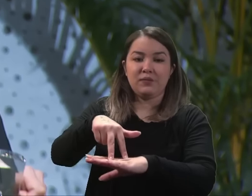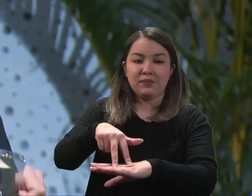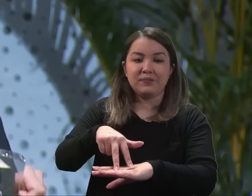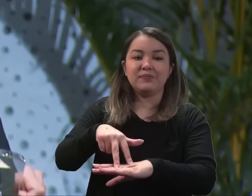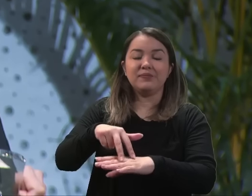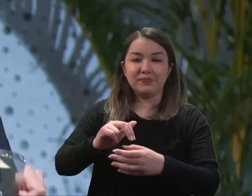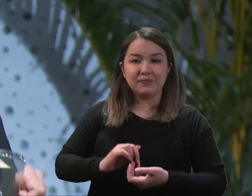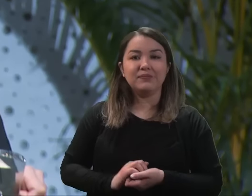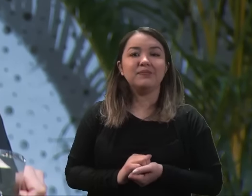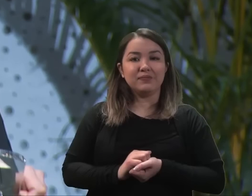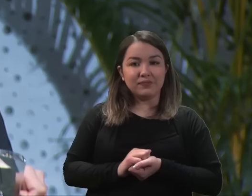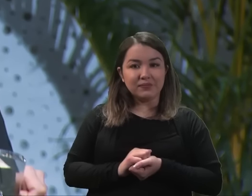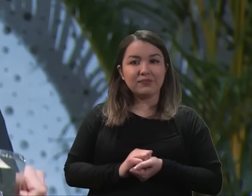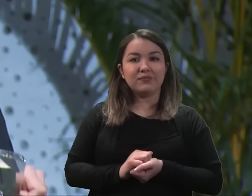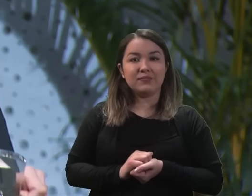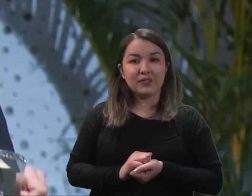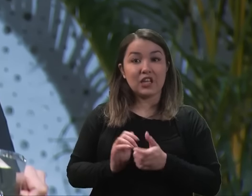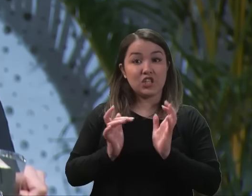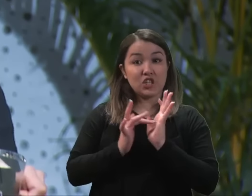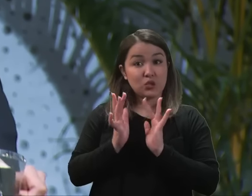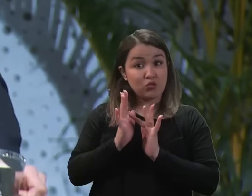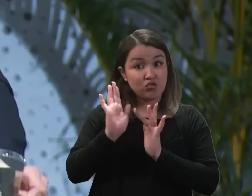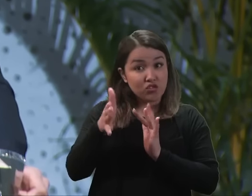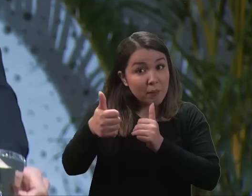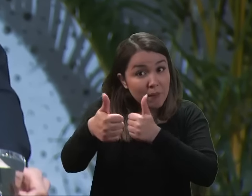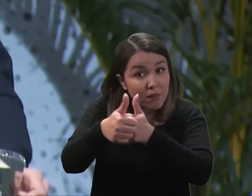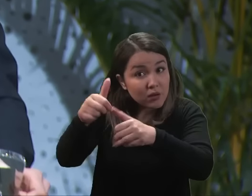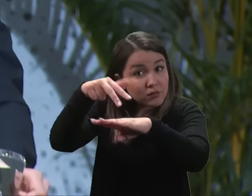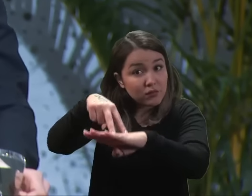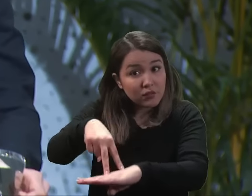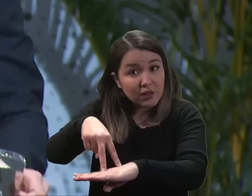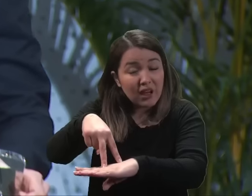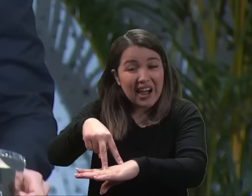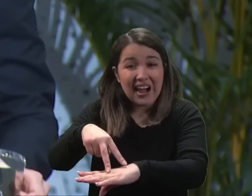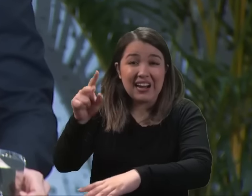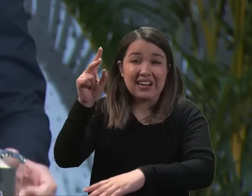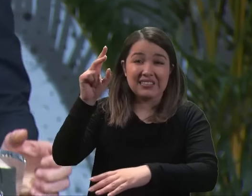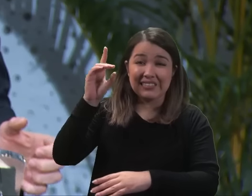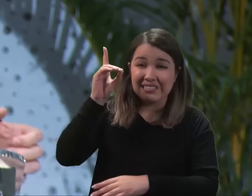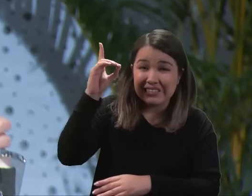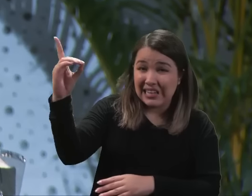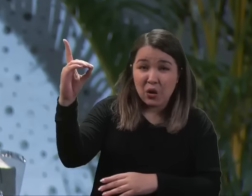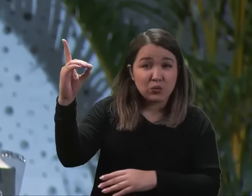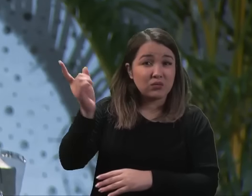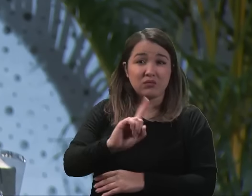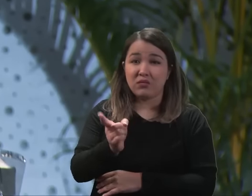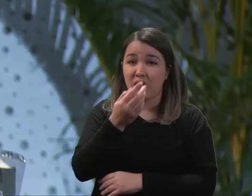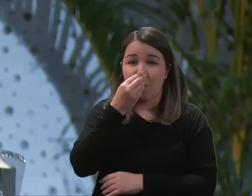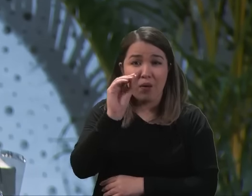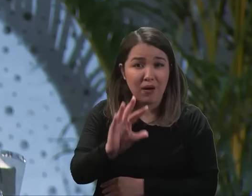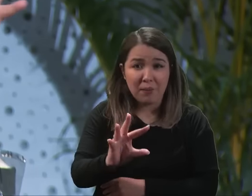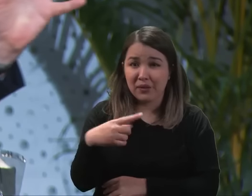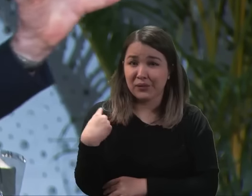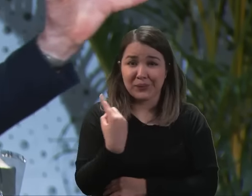Jesus está às portas. O Senhor Deus não nos deixou em trevas e nós